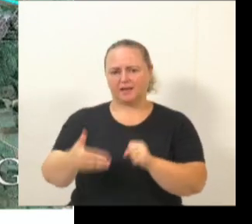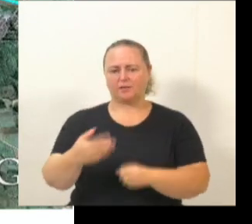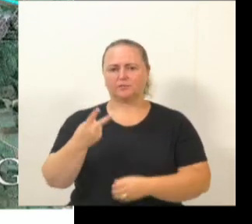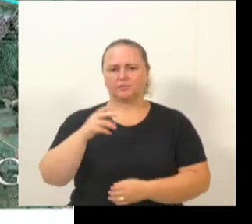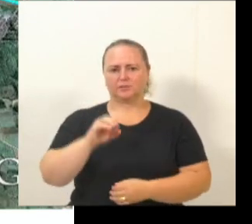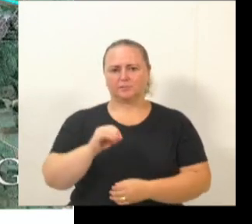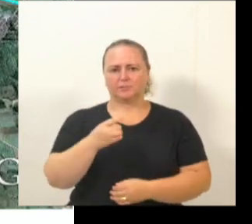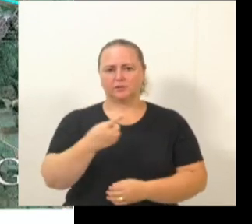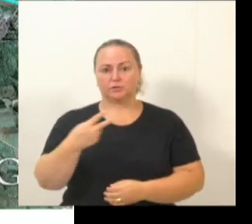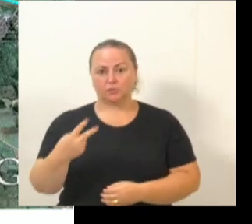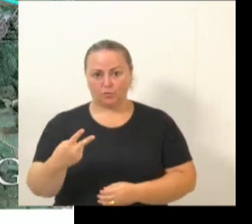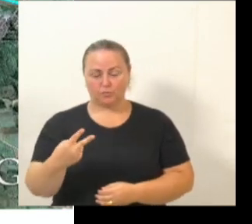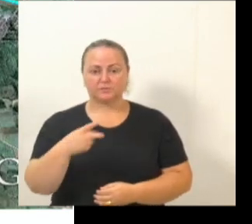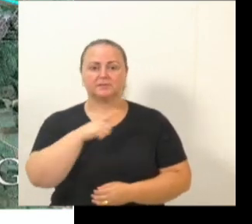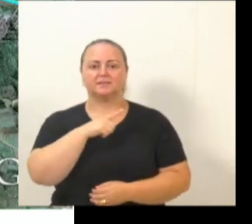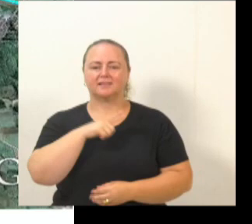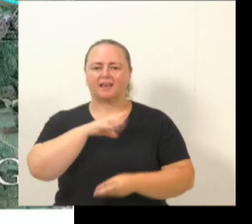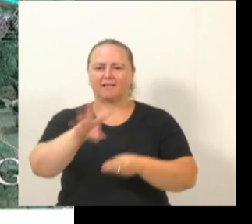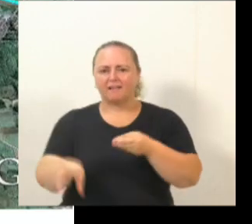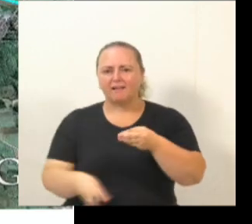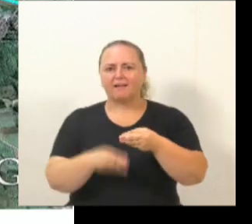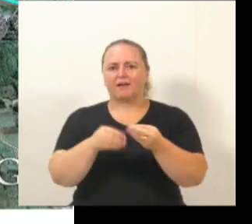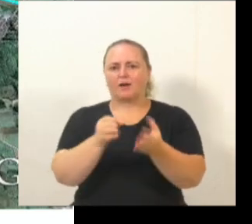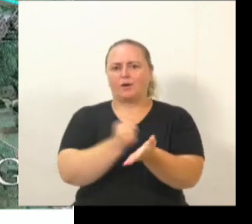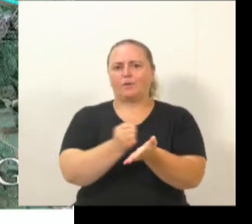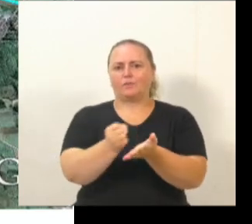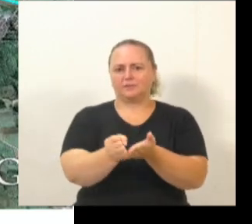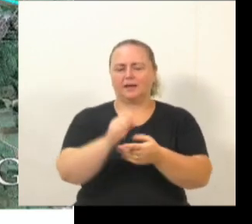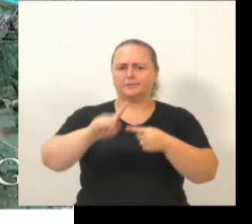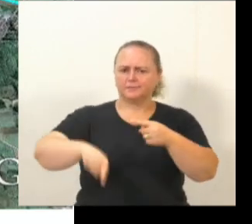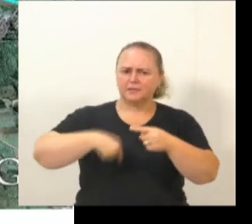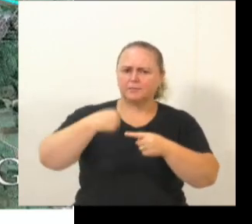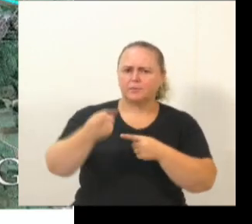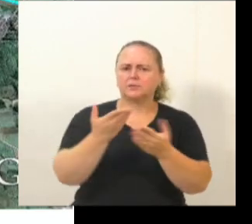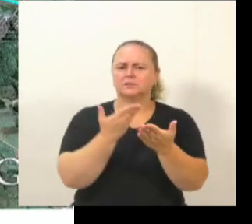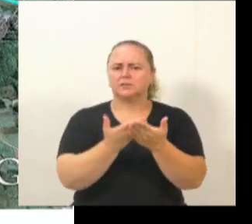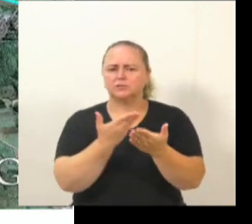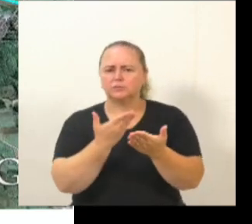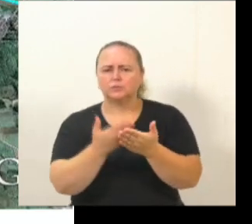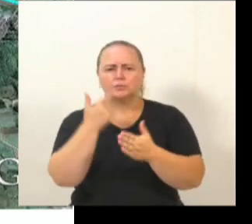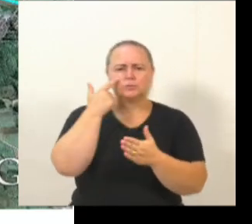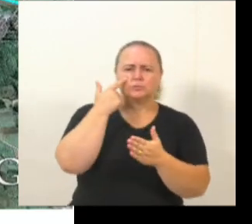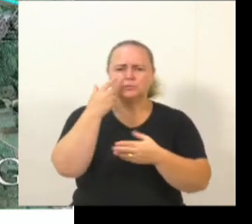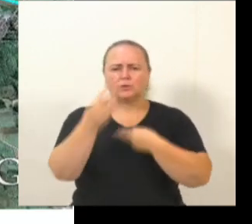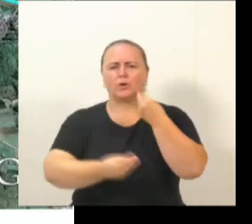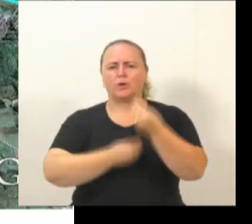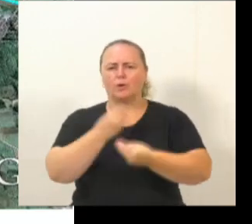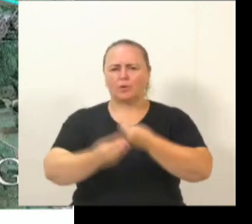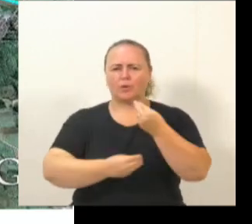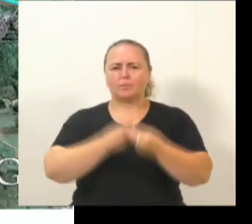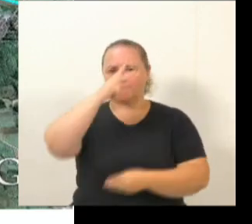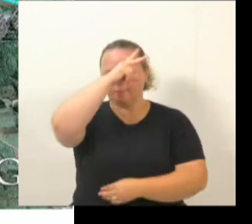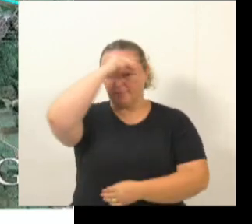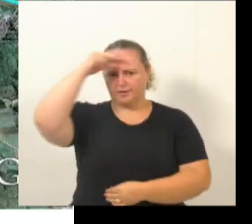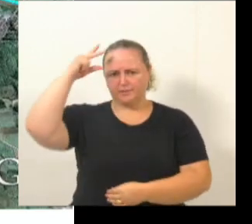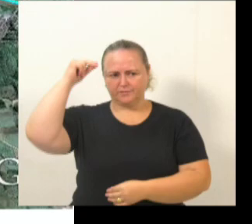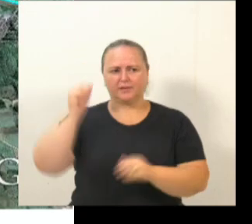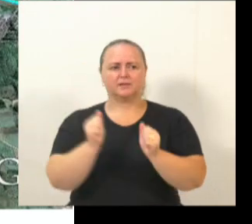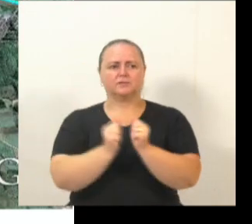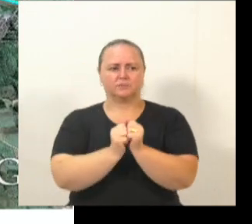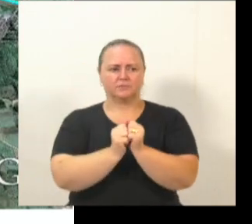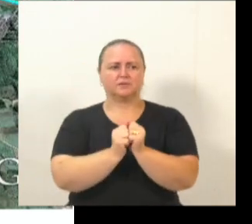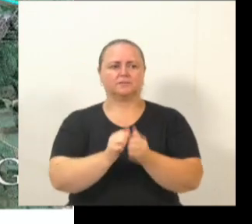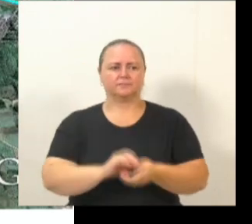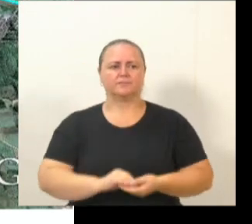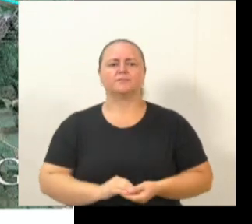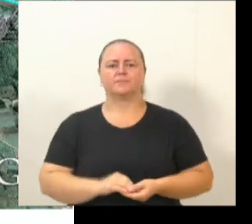aditivo contratual, depois de ter feito todos os estudos, agência reguladora, com a prefeitura, etc., onde se